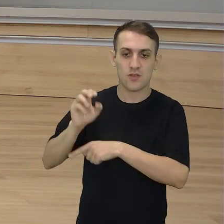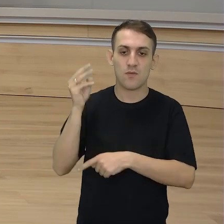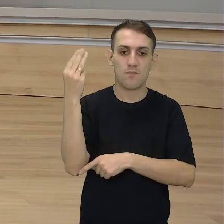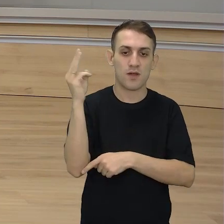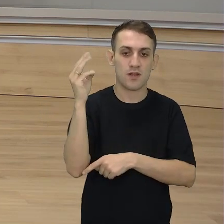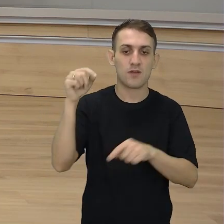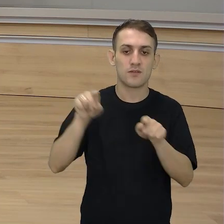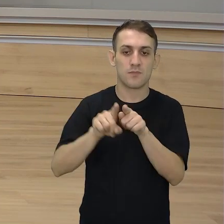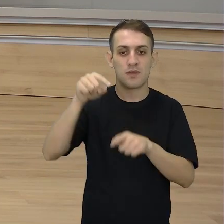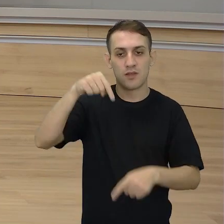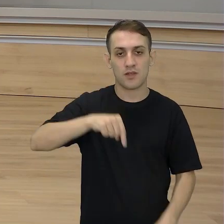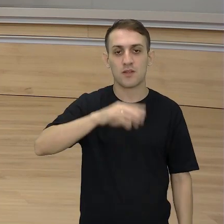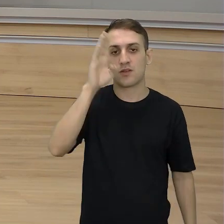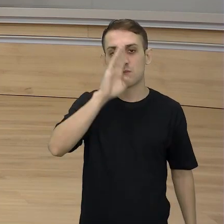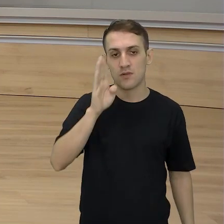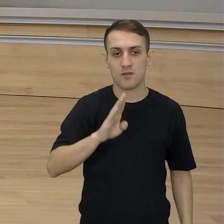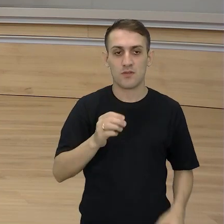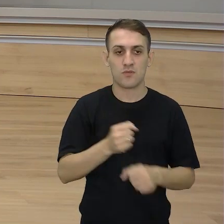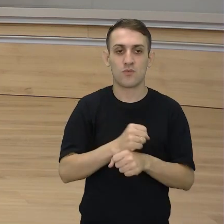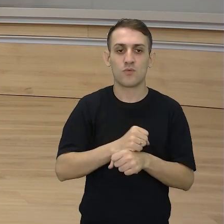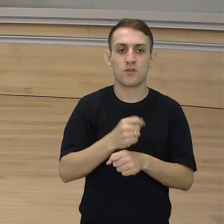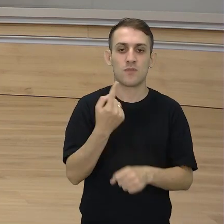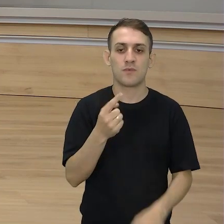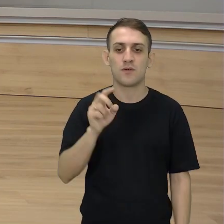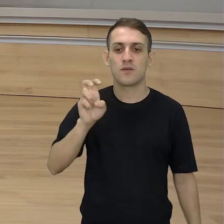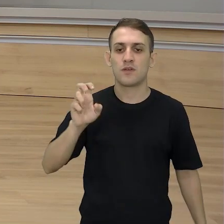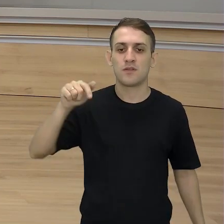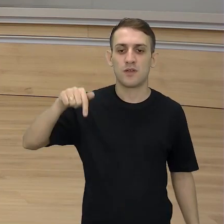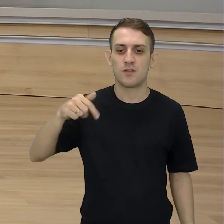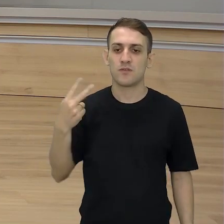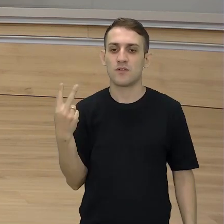do Brasil, em 1572.